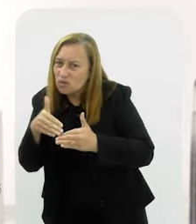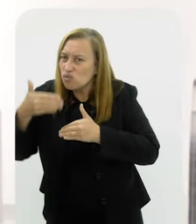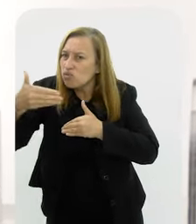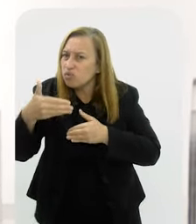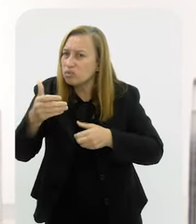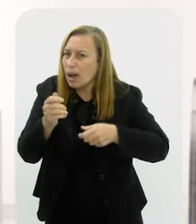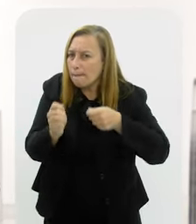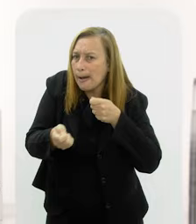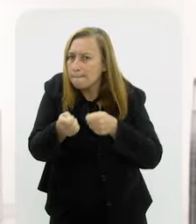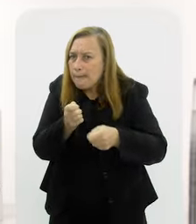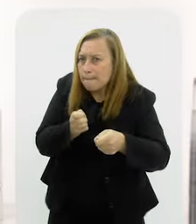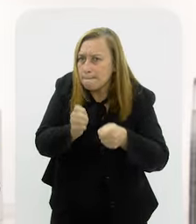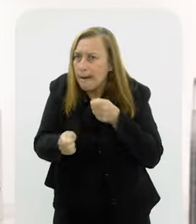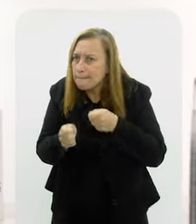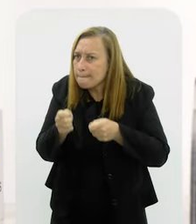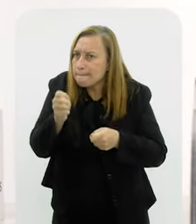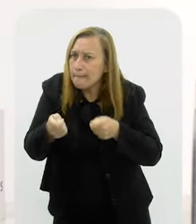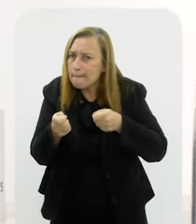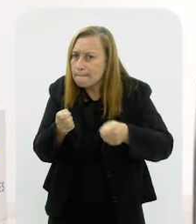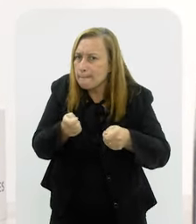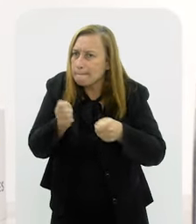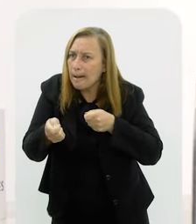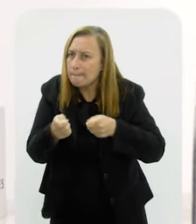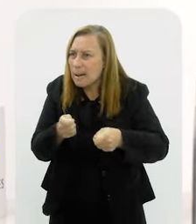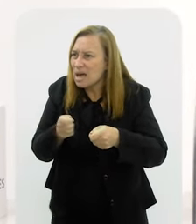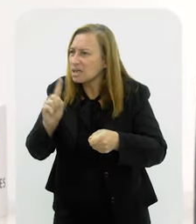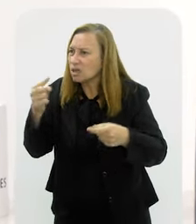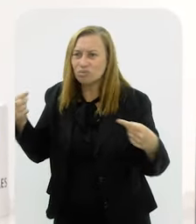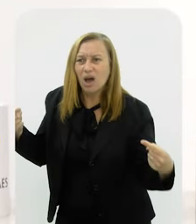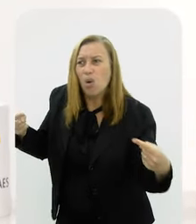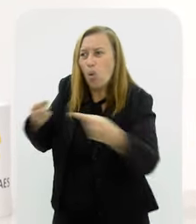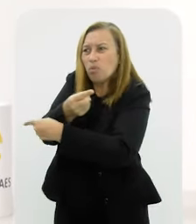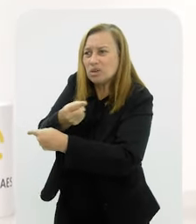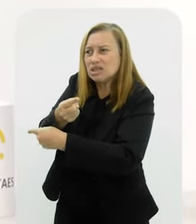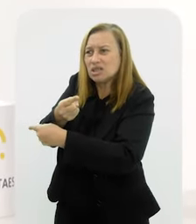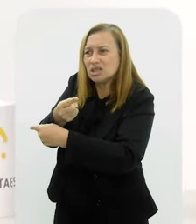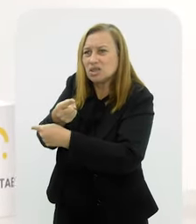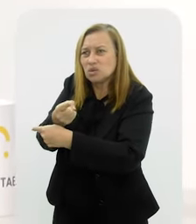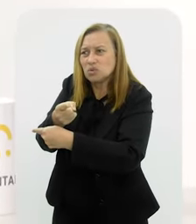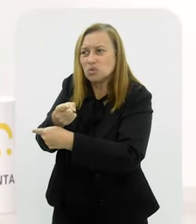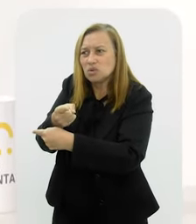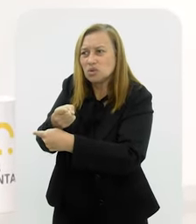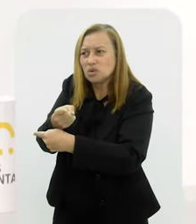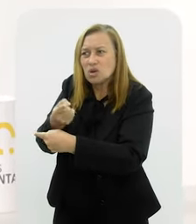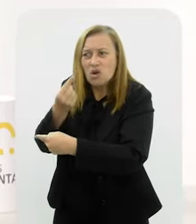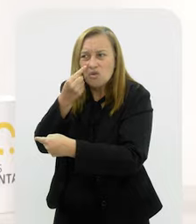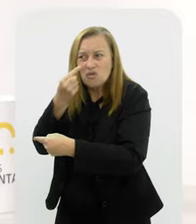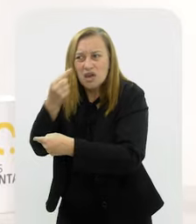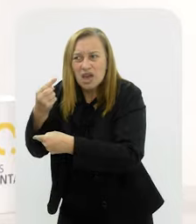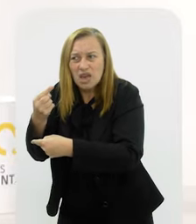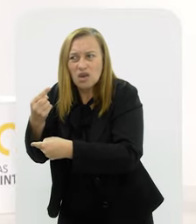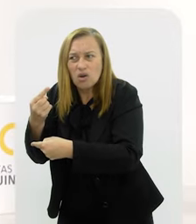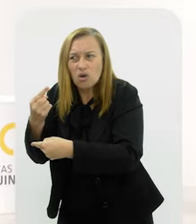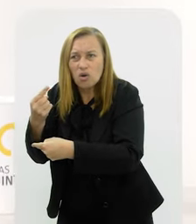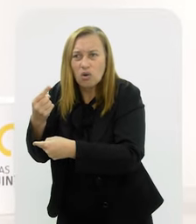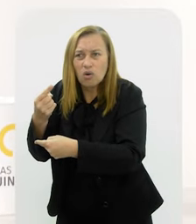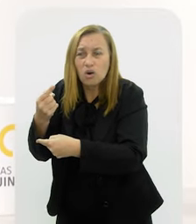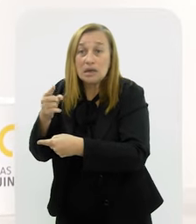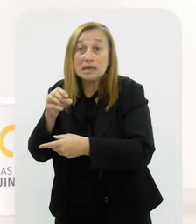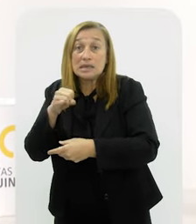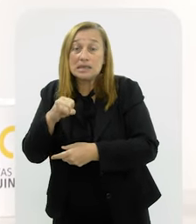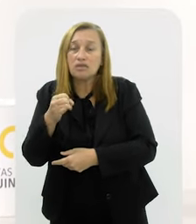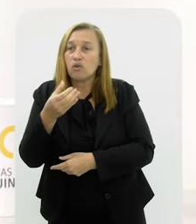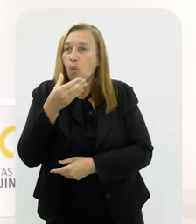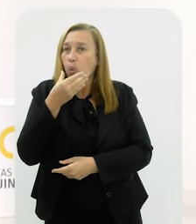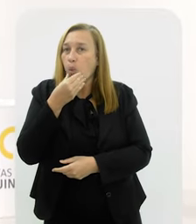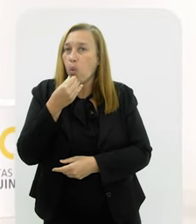fundo da bateria. A bateria, a coisa não está justa, está frouxa. Observa mais o que está.